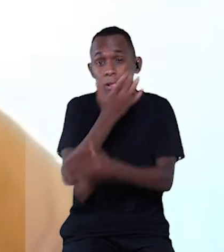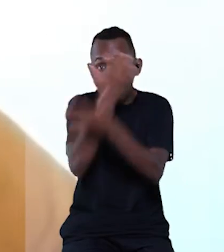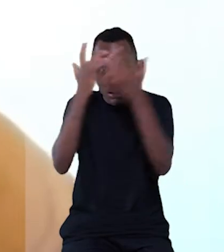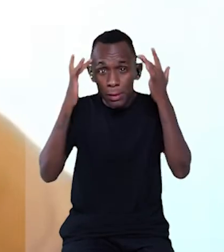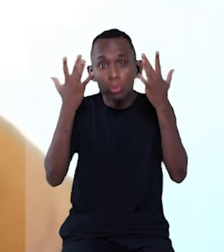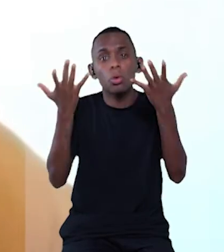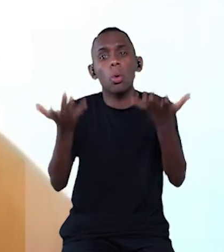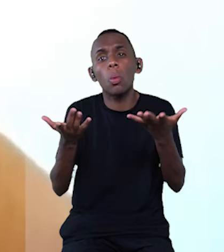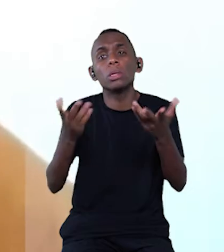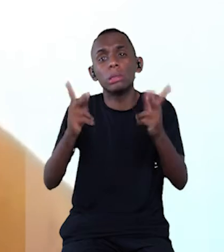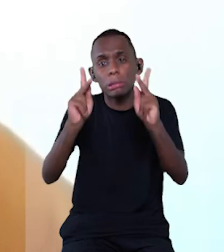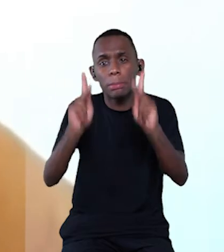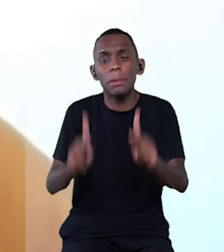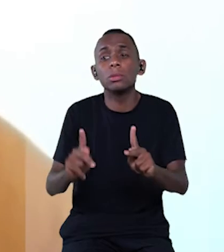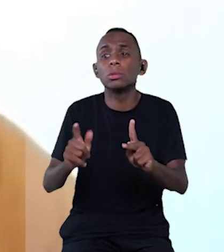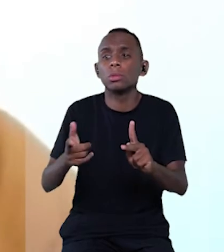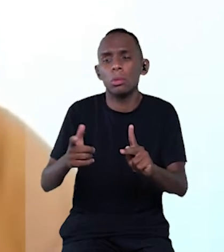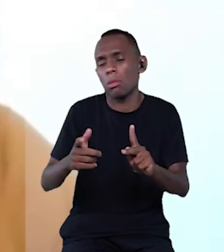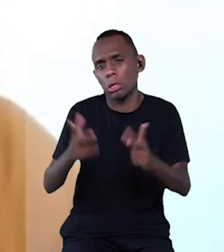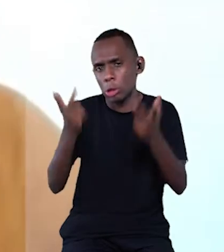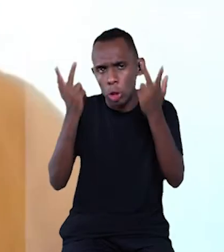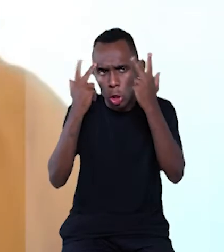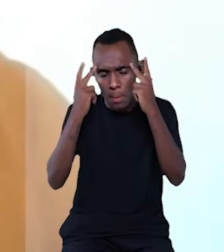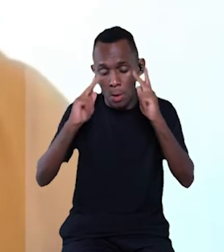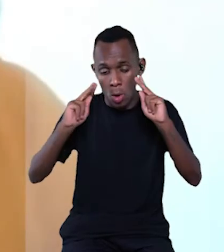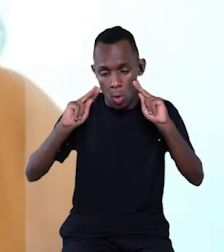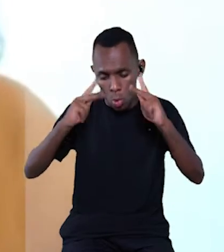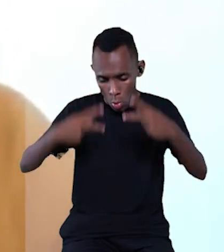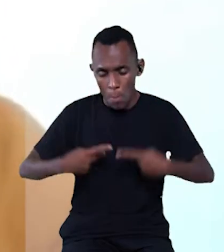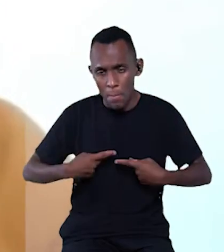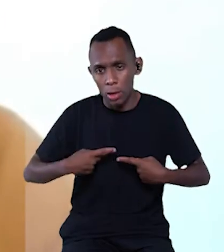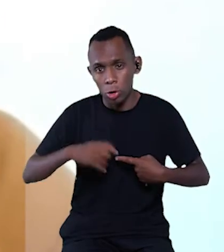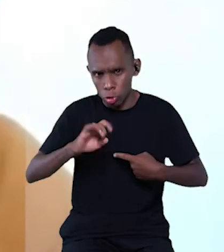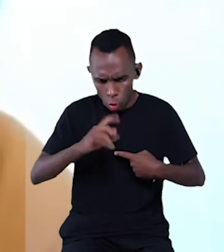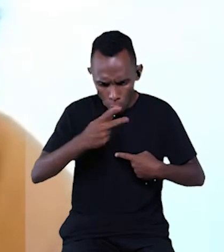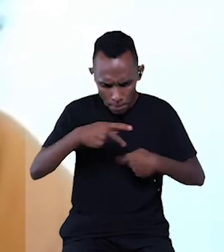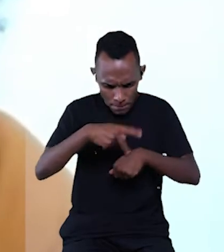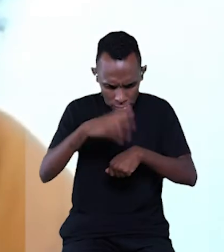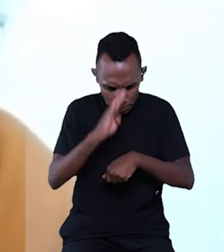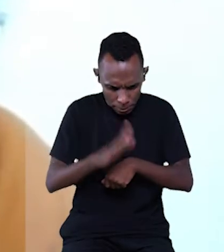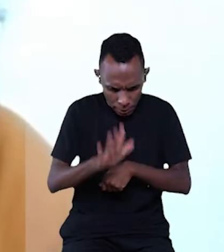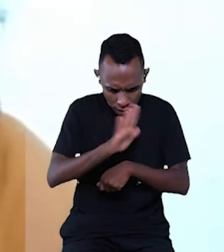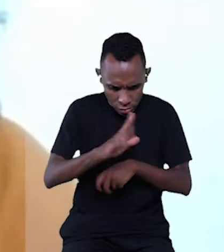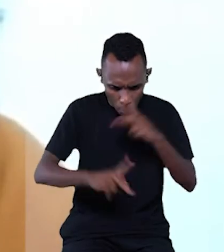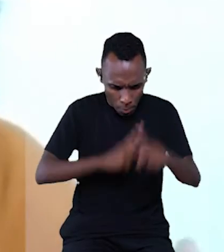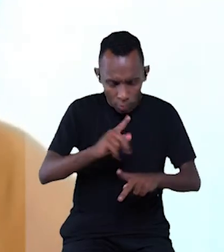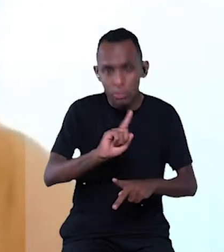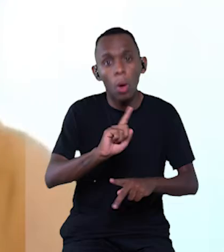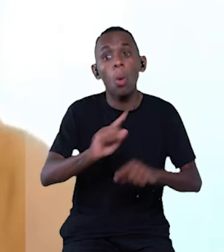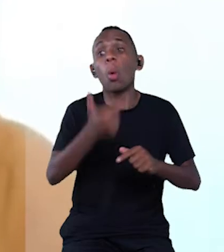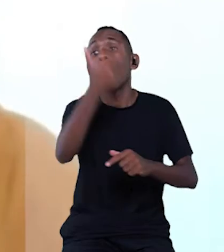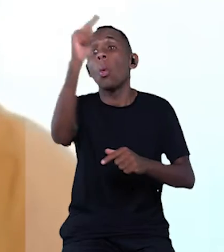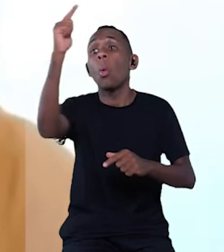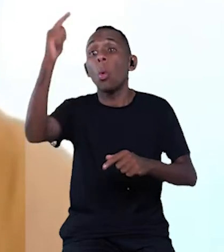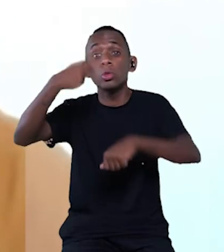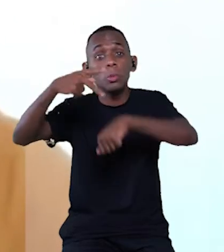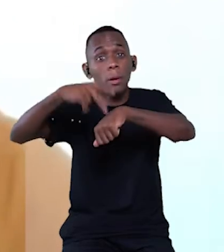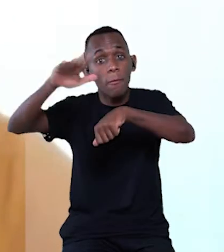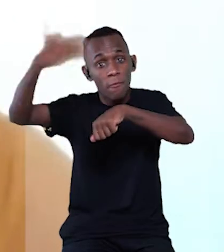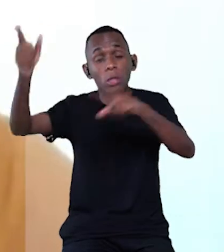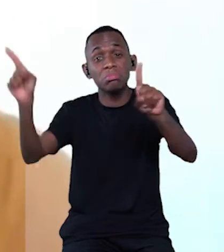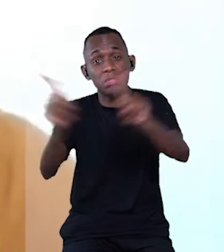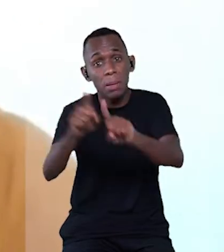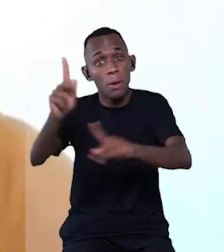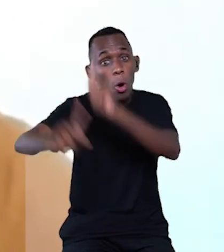as pessoas, ela em geral, né, o ser humano, não só os brasileiros, tem quando você se